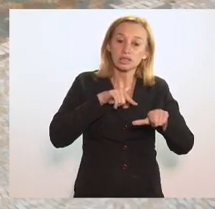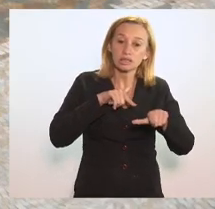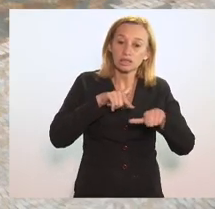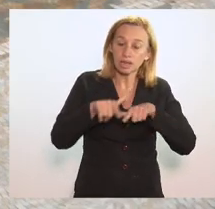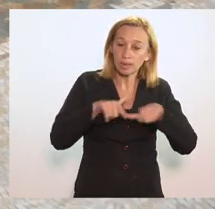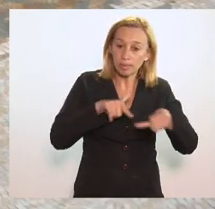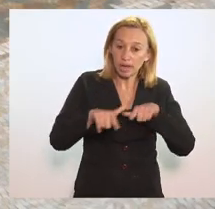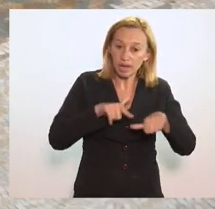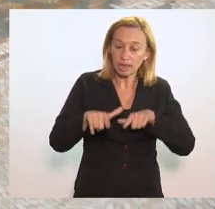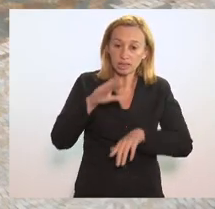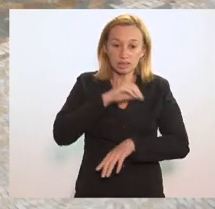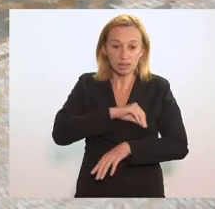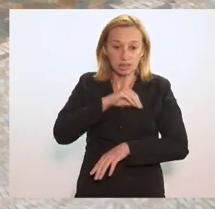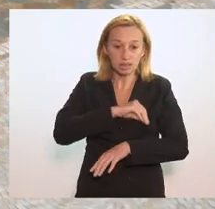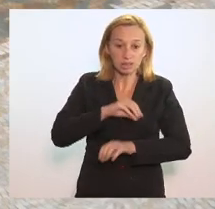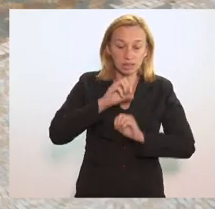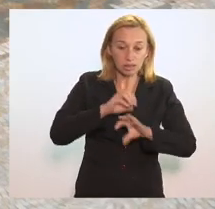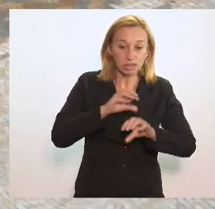educação.